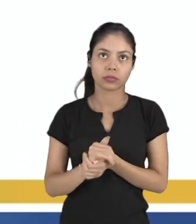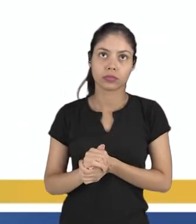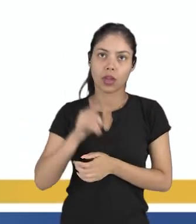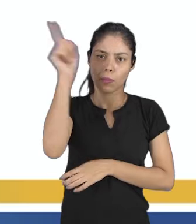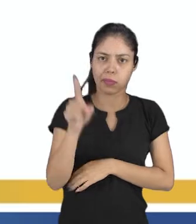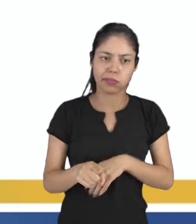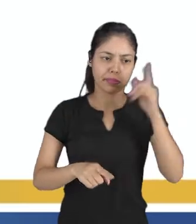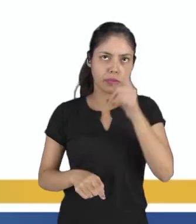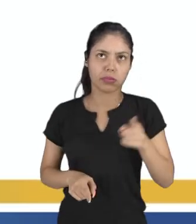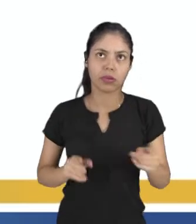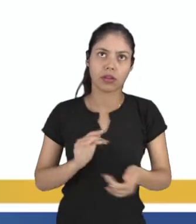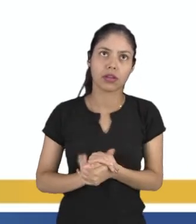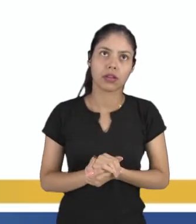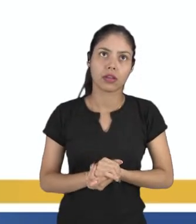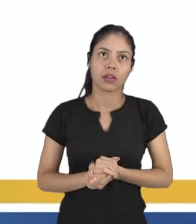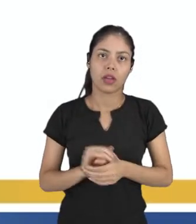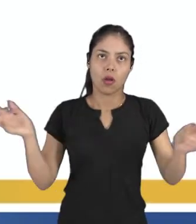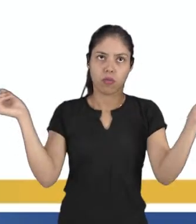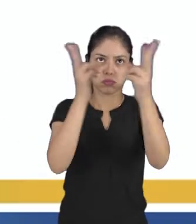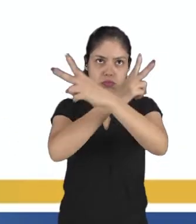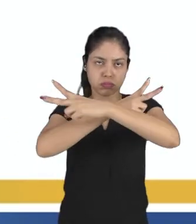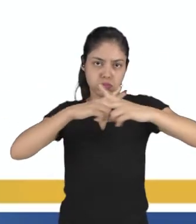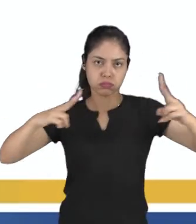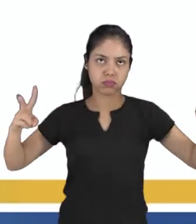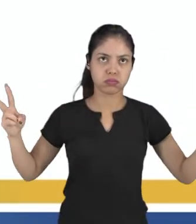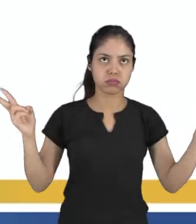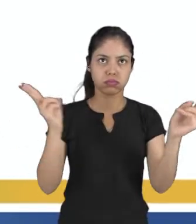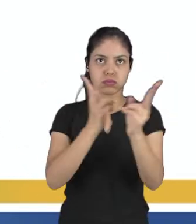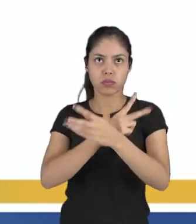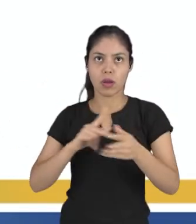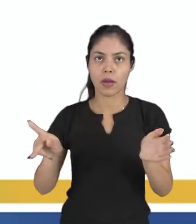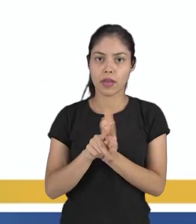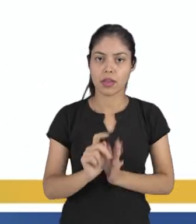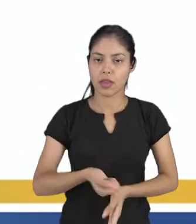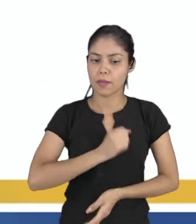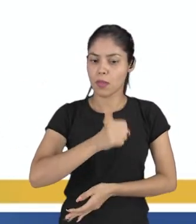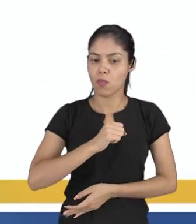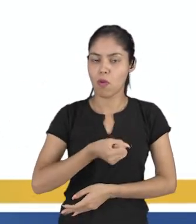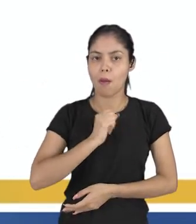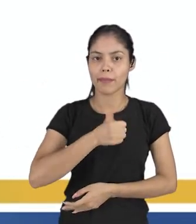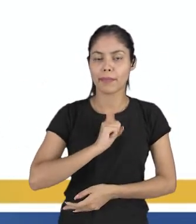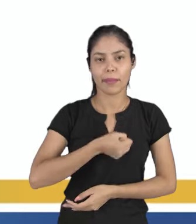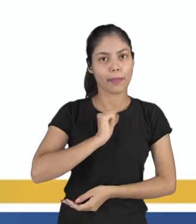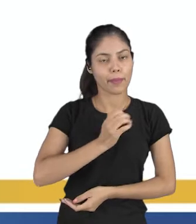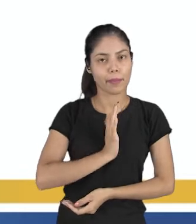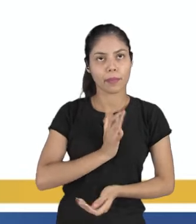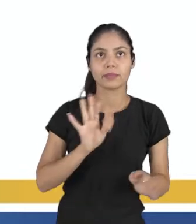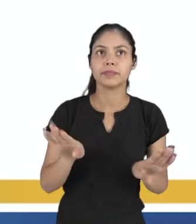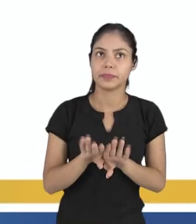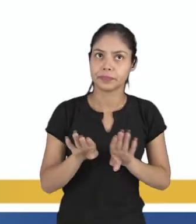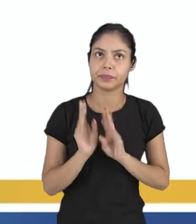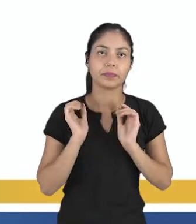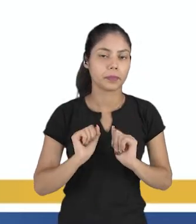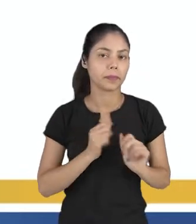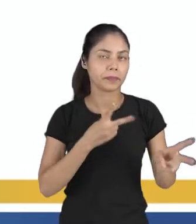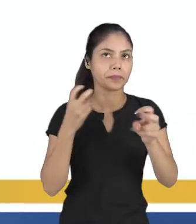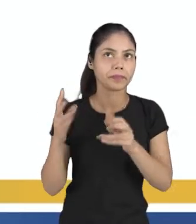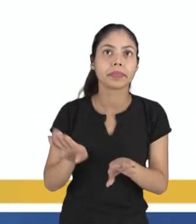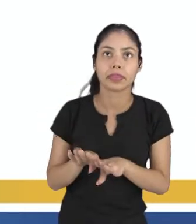os trovões, os uivos do vento e os próprios batimentos do coração. Perceberam também que podiam